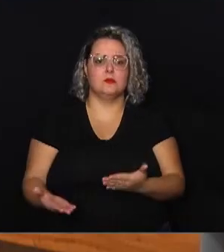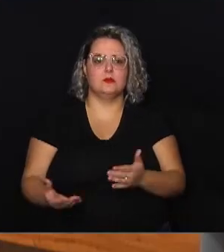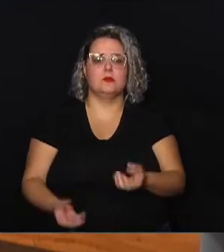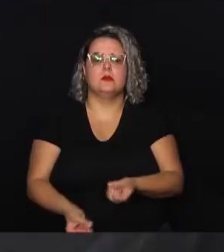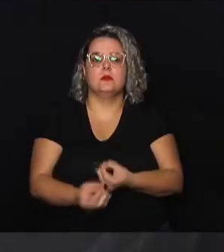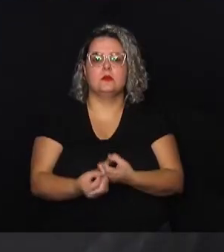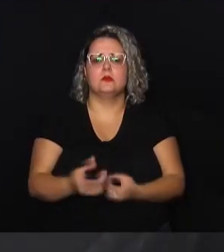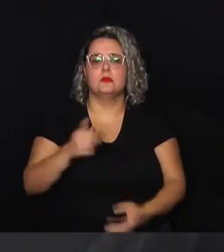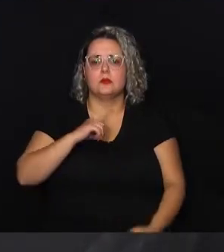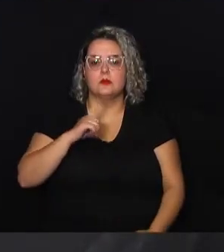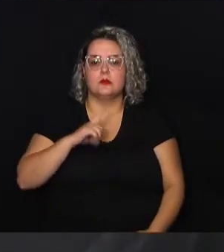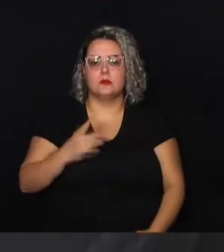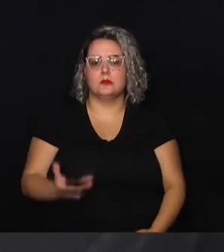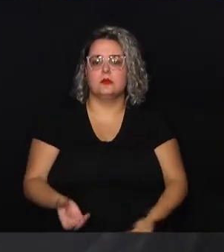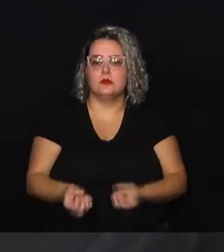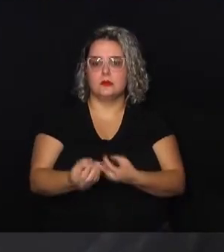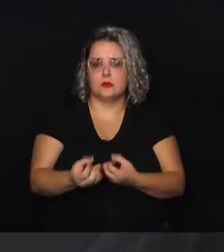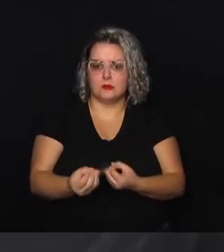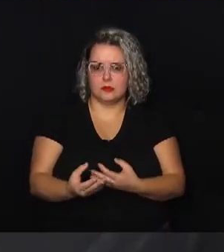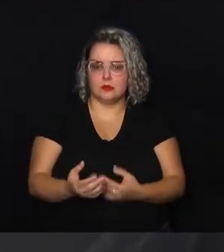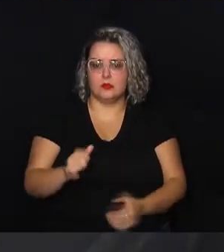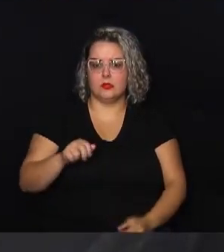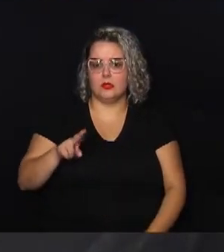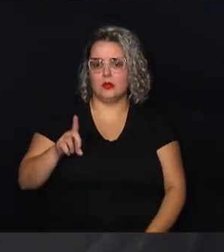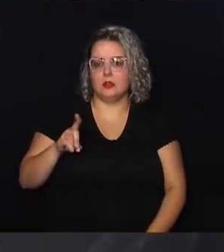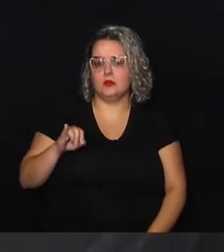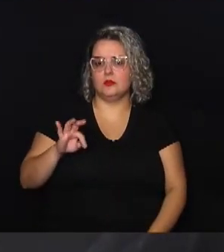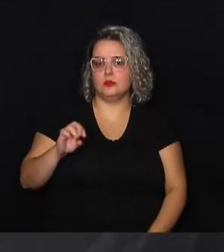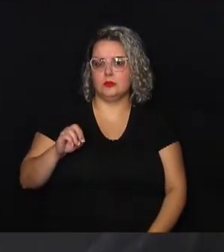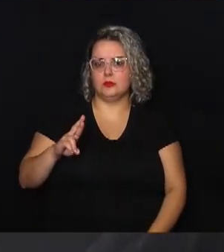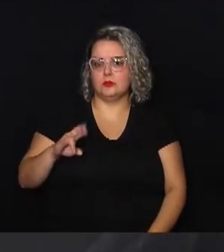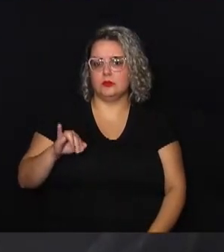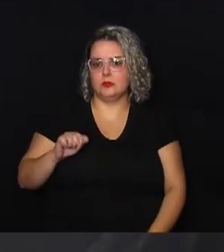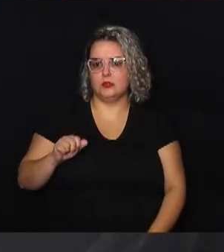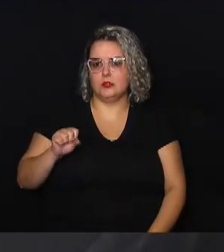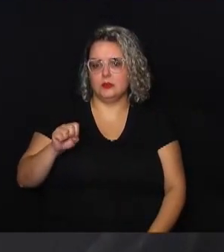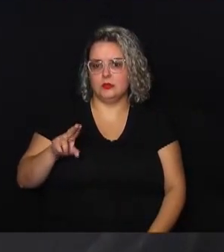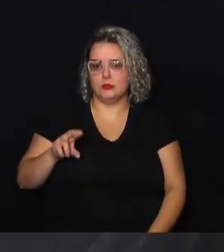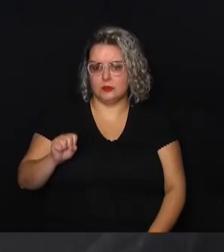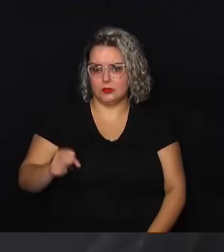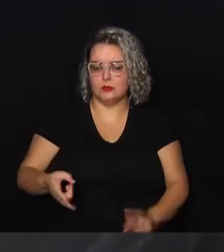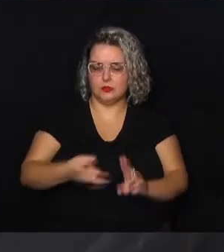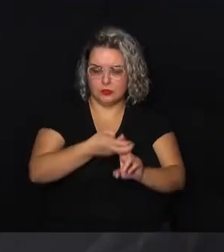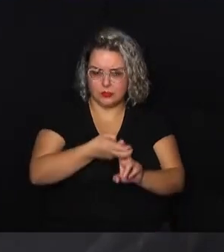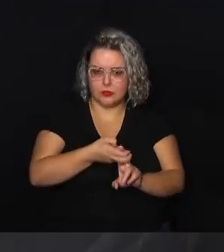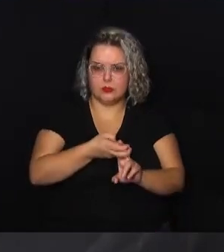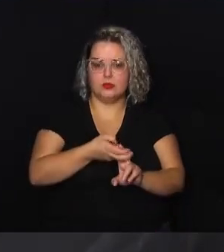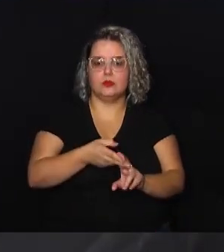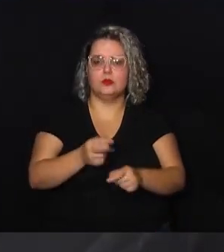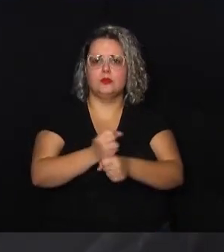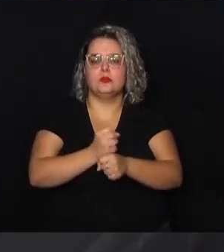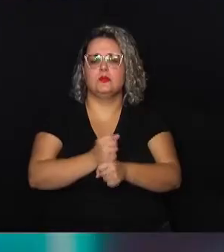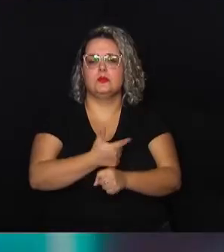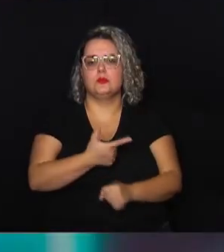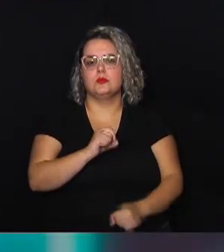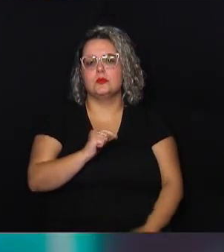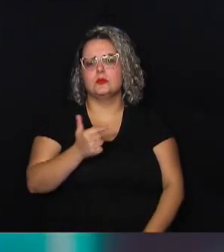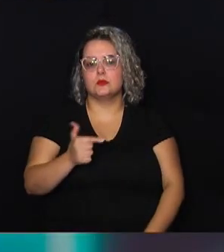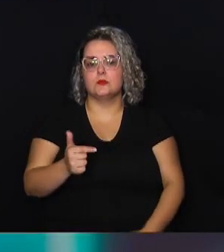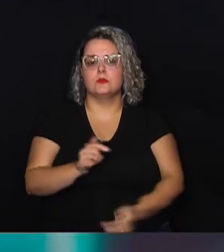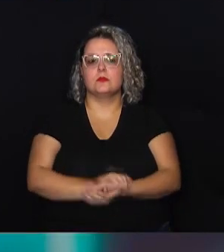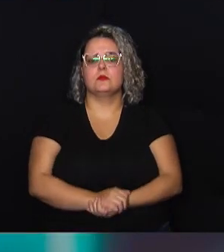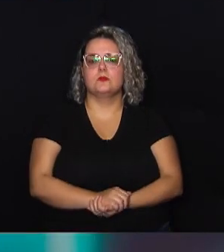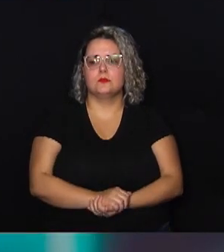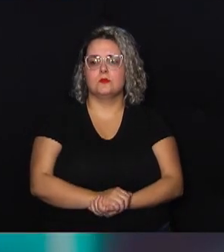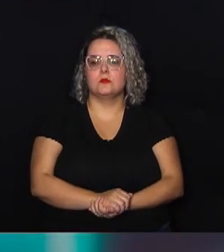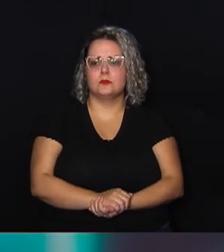tem aqui um dado referente às auditorias SUS assistenciais que foram realizadas no exercício de 2022. Então,